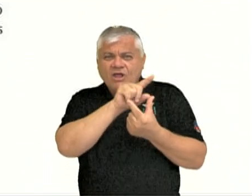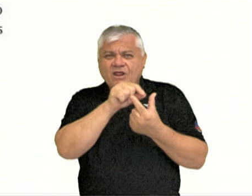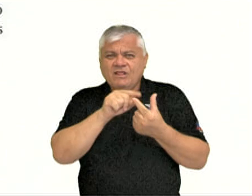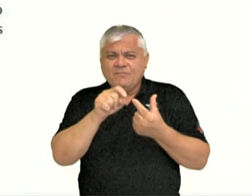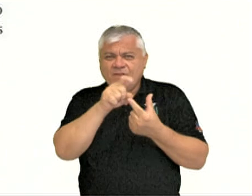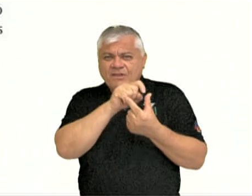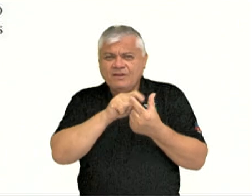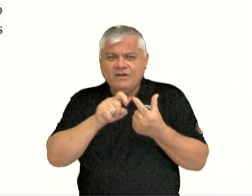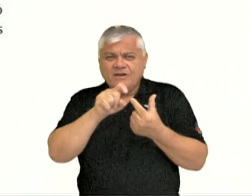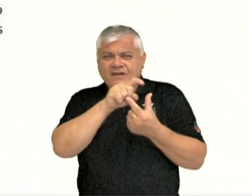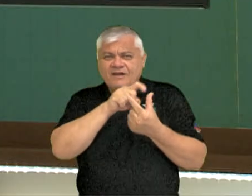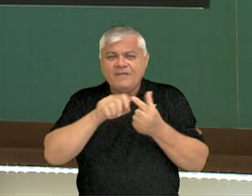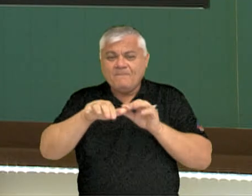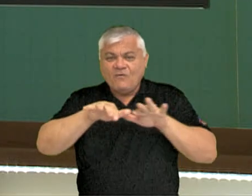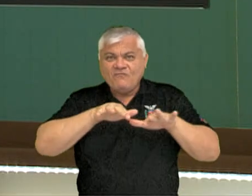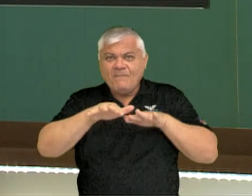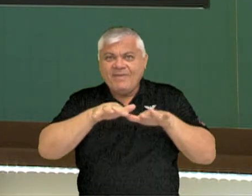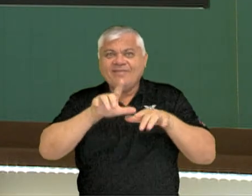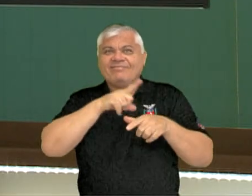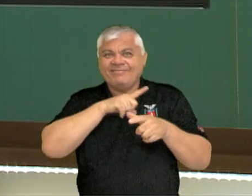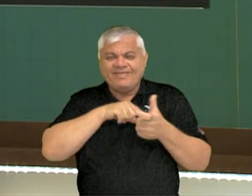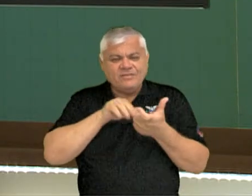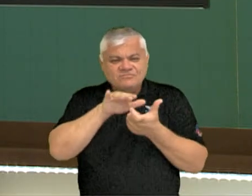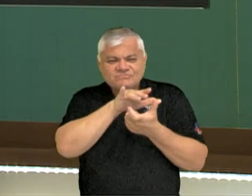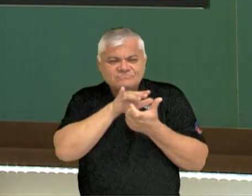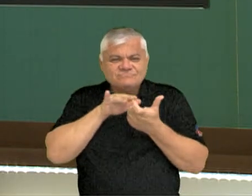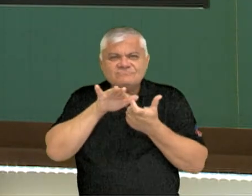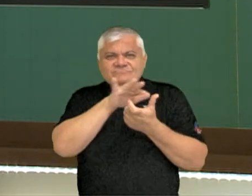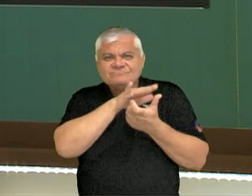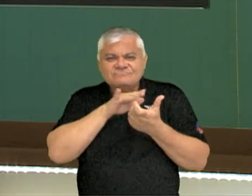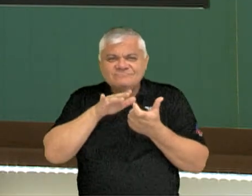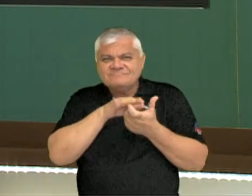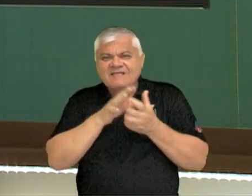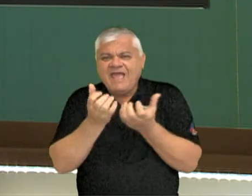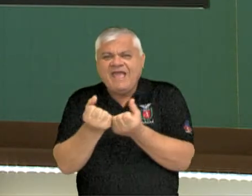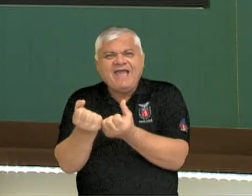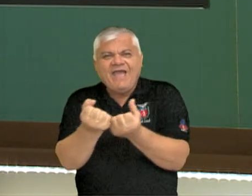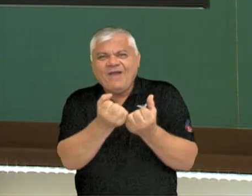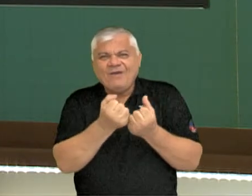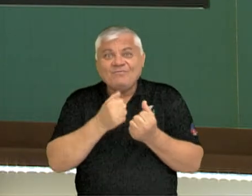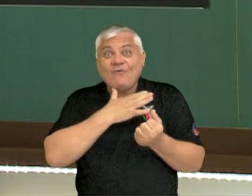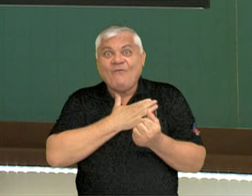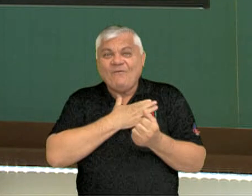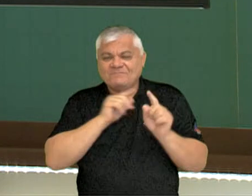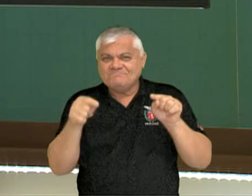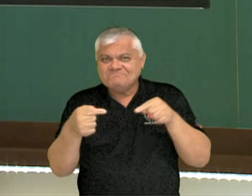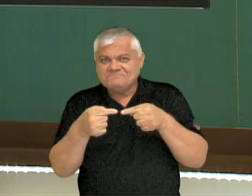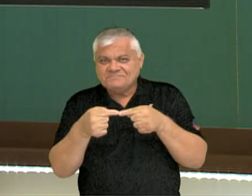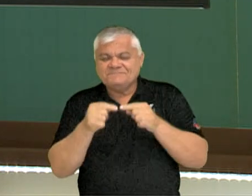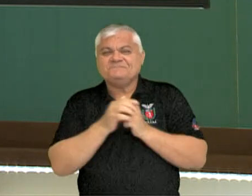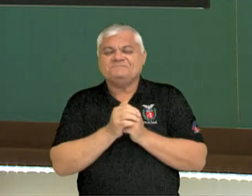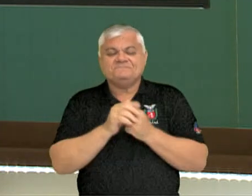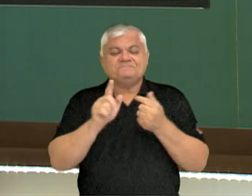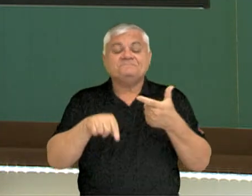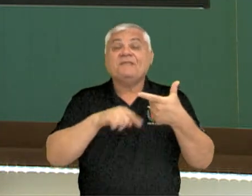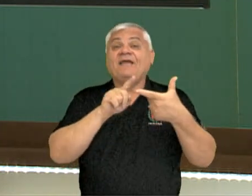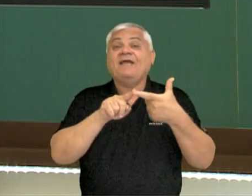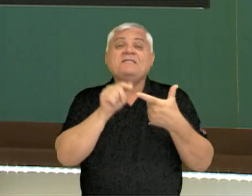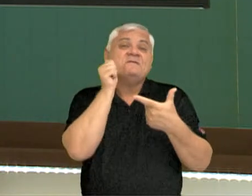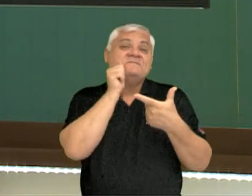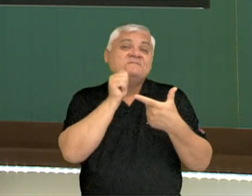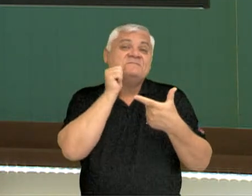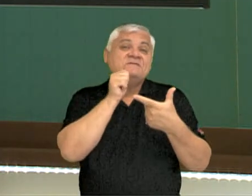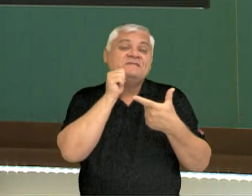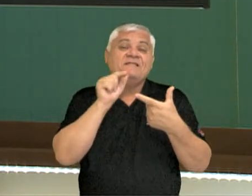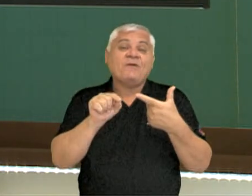flagelo que permite a movimentação deles no meio úmido onde essas plantas vivem. Já na planta feminina, a